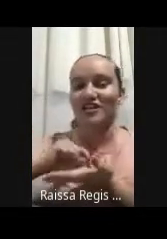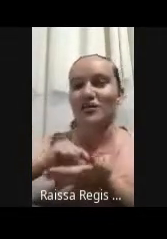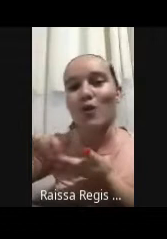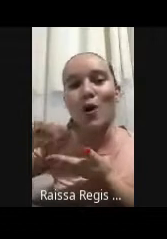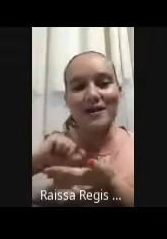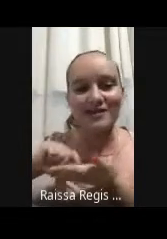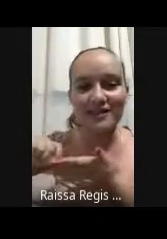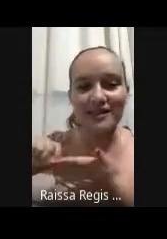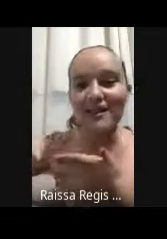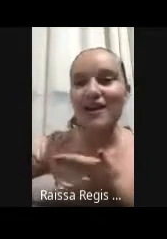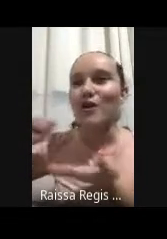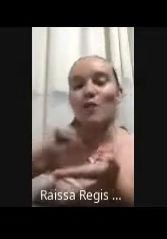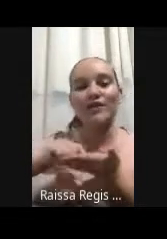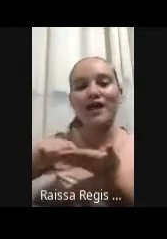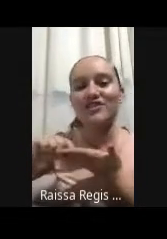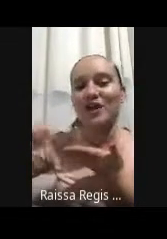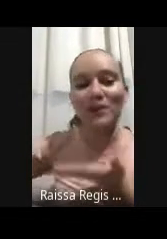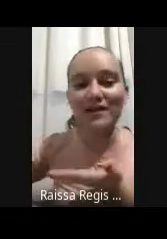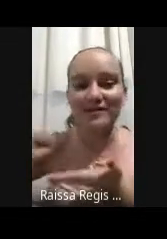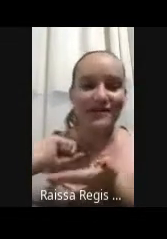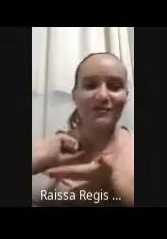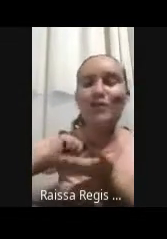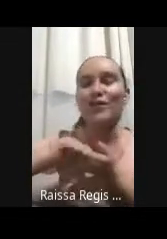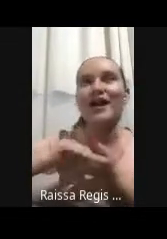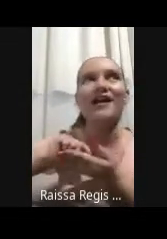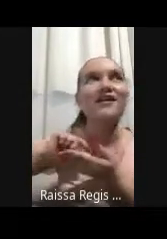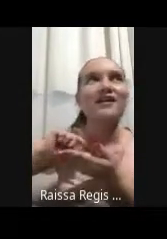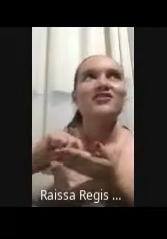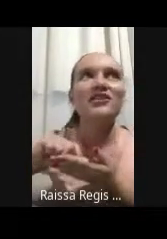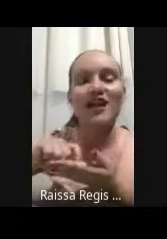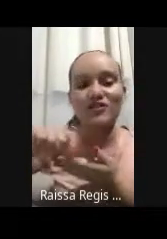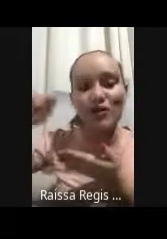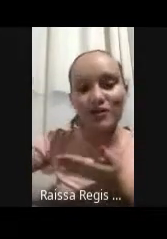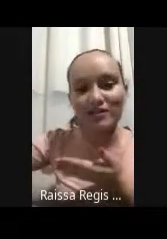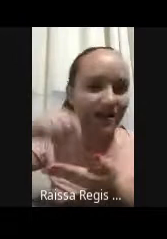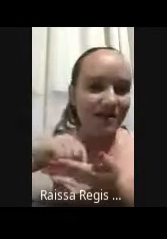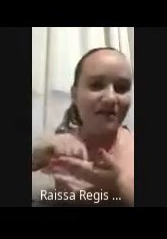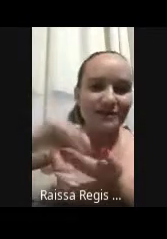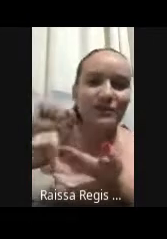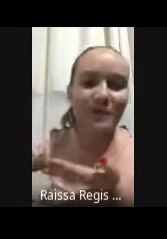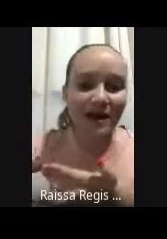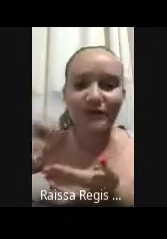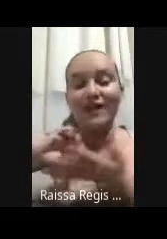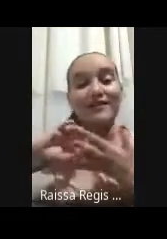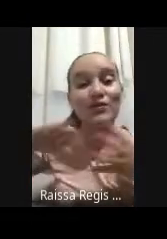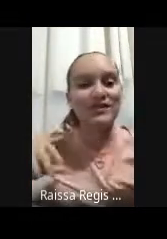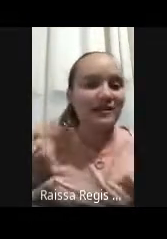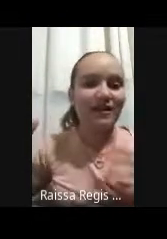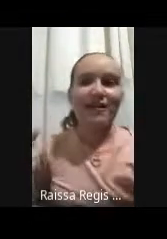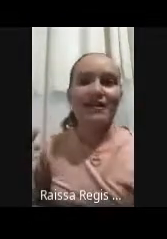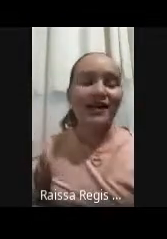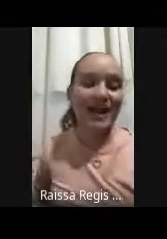né? A gente entra no Google, pesquisa ali como cuidar de tal planta, como cuidar de cachorro que tá passando mal, né? Então,